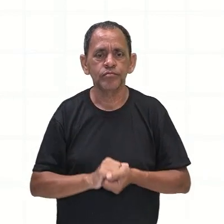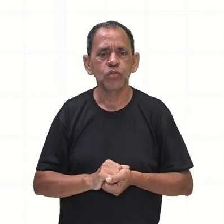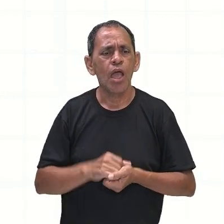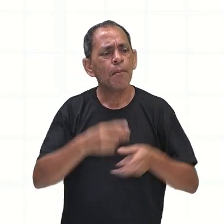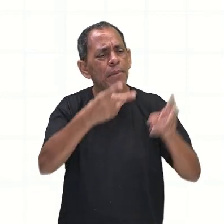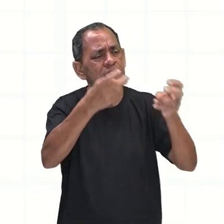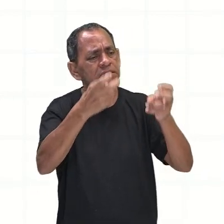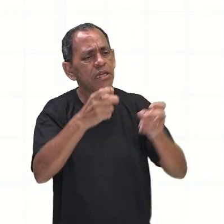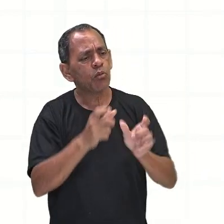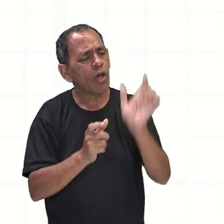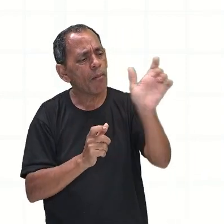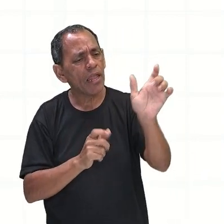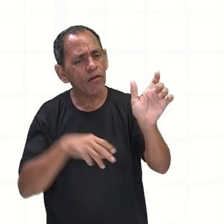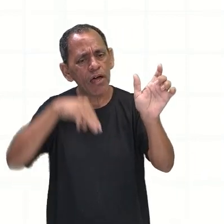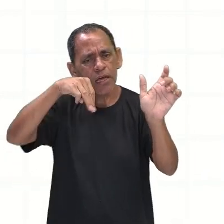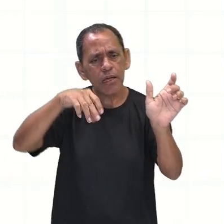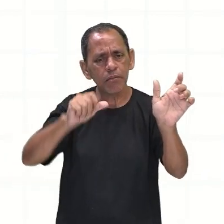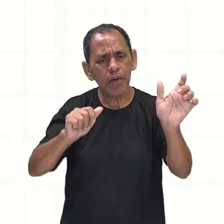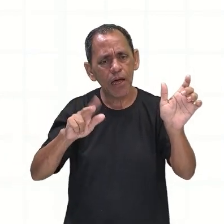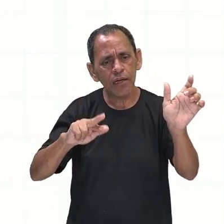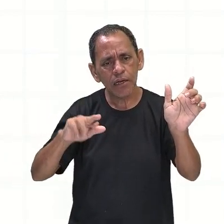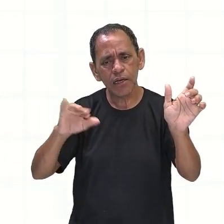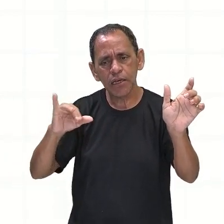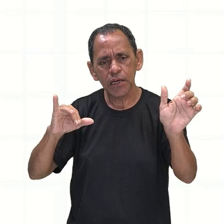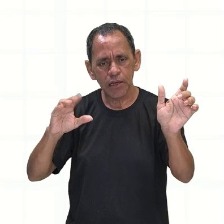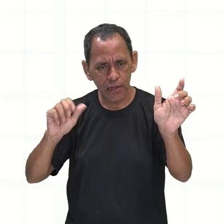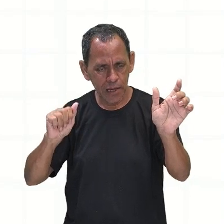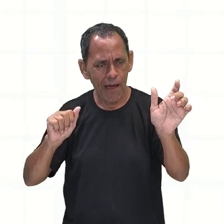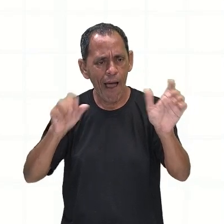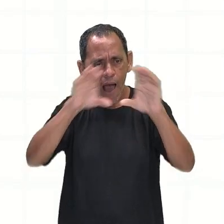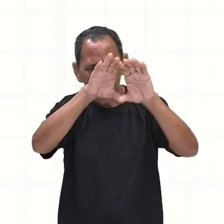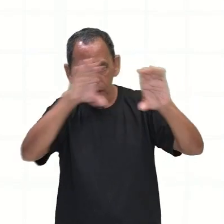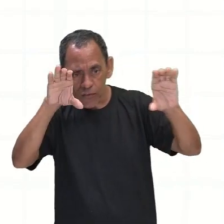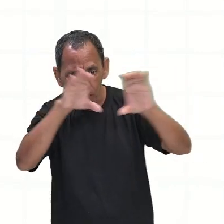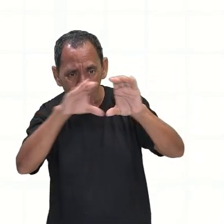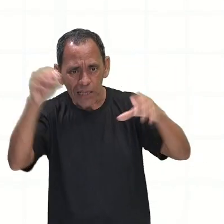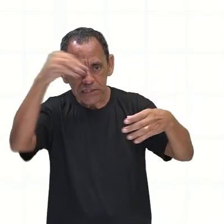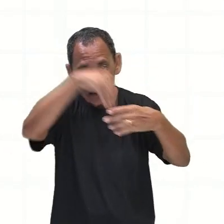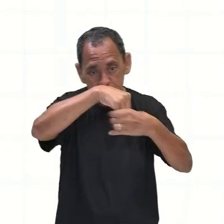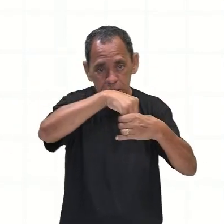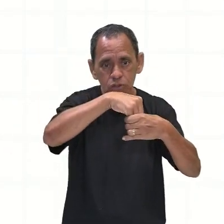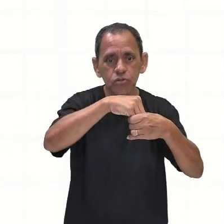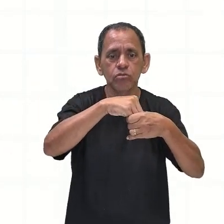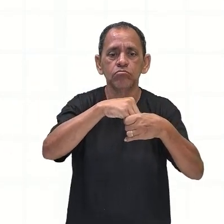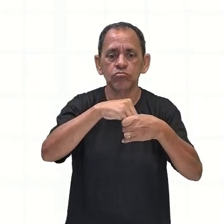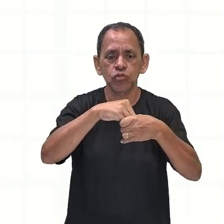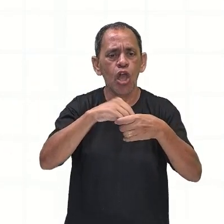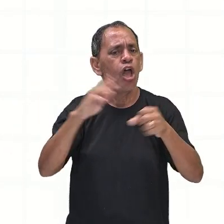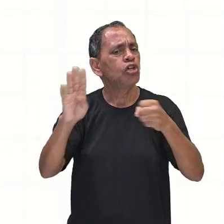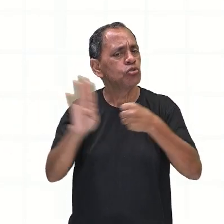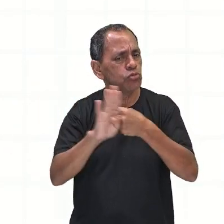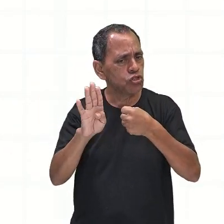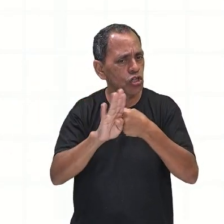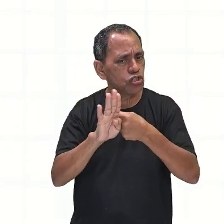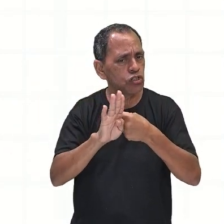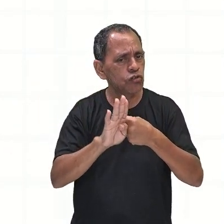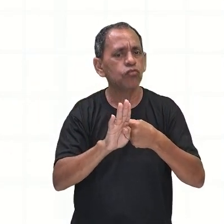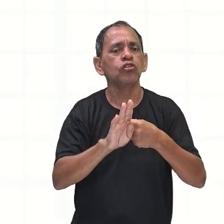Maria. Então, Maria é o nosso substantivo aqui, que está exercendo uma função